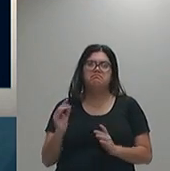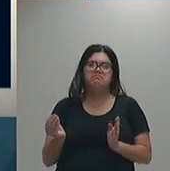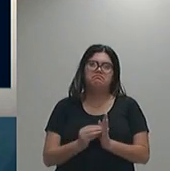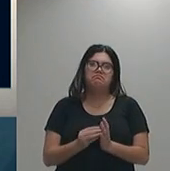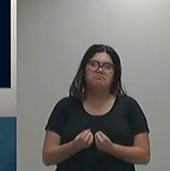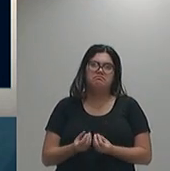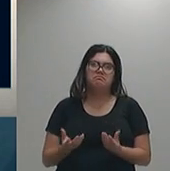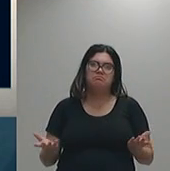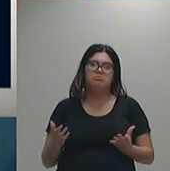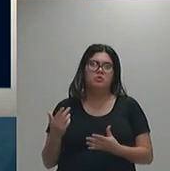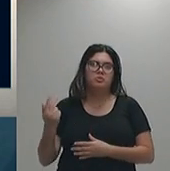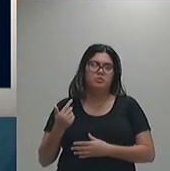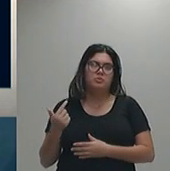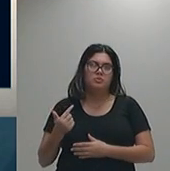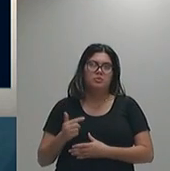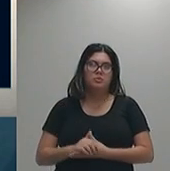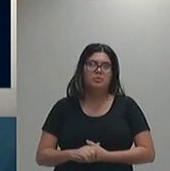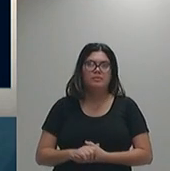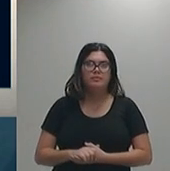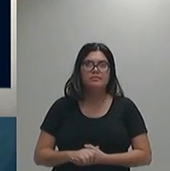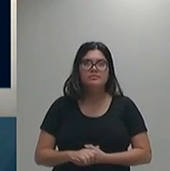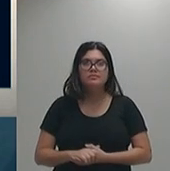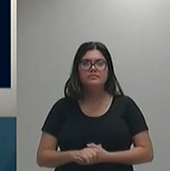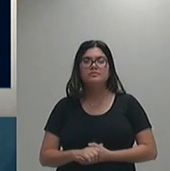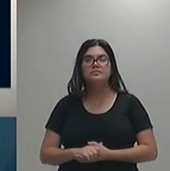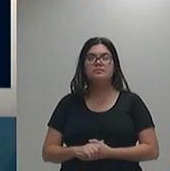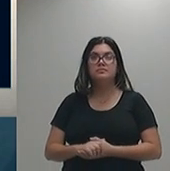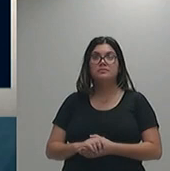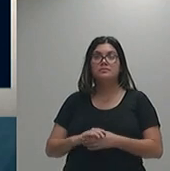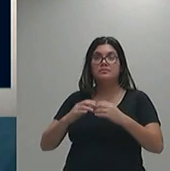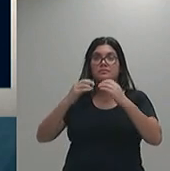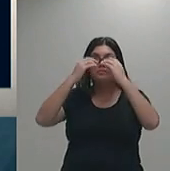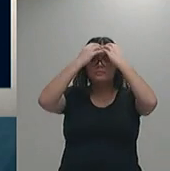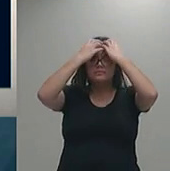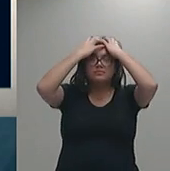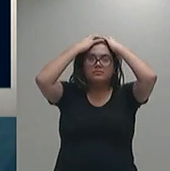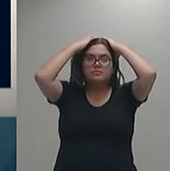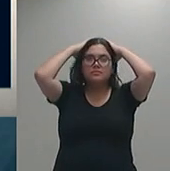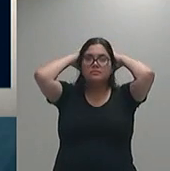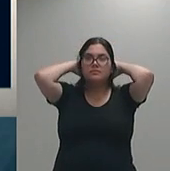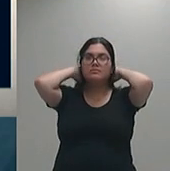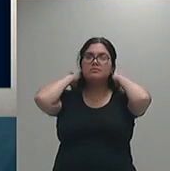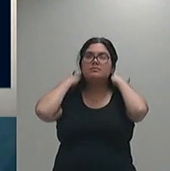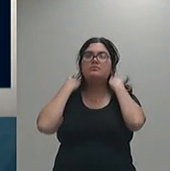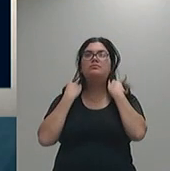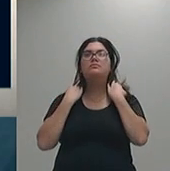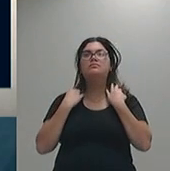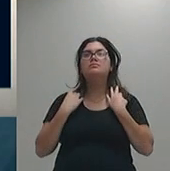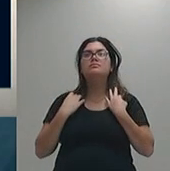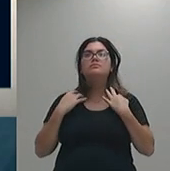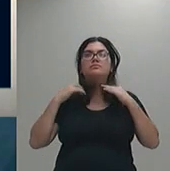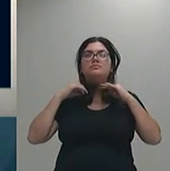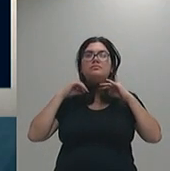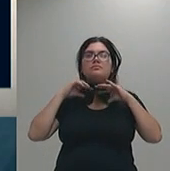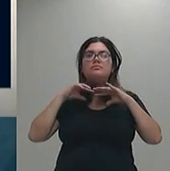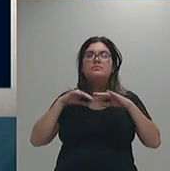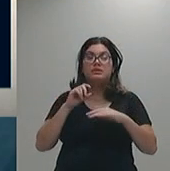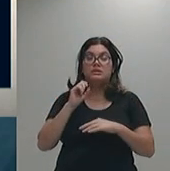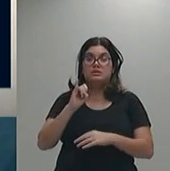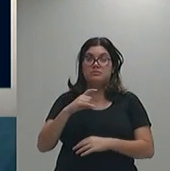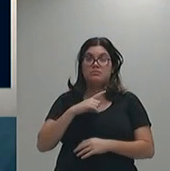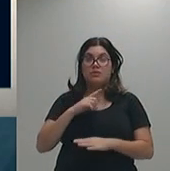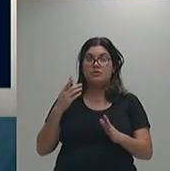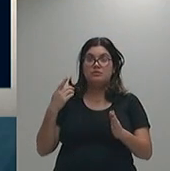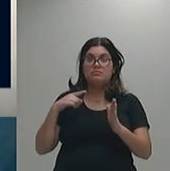segundo a eu vou disponibilizar agora eu creio que se você né se eu puder ir consultando